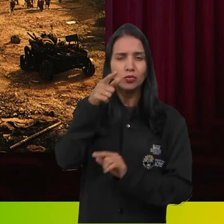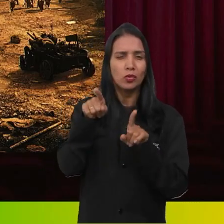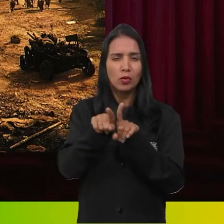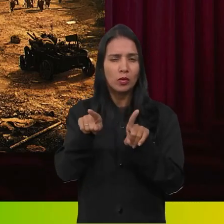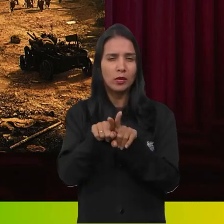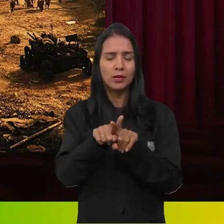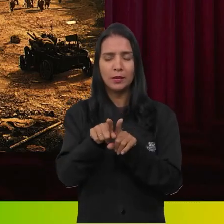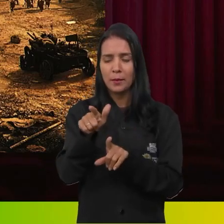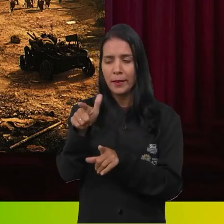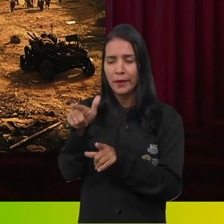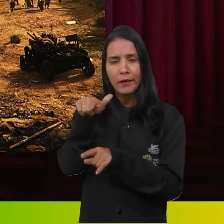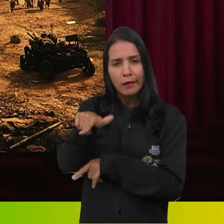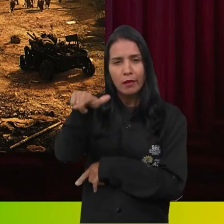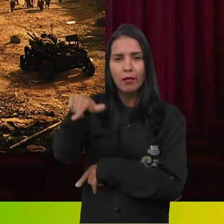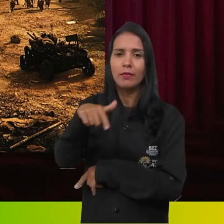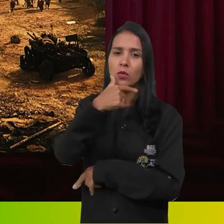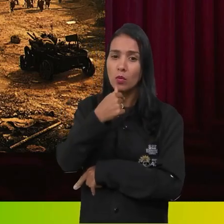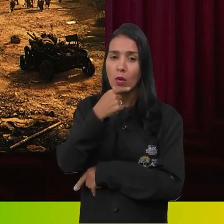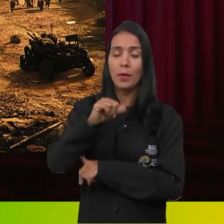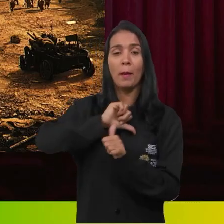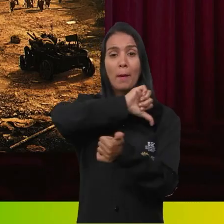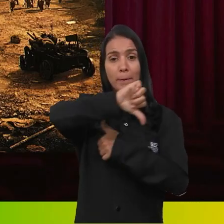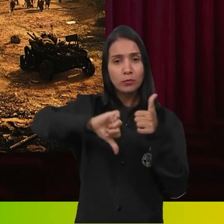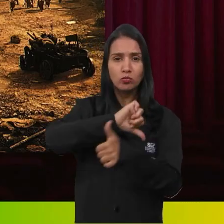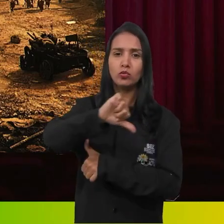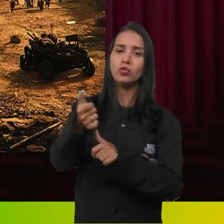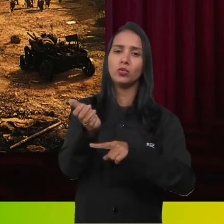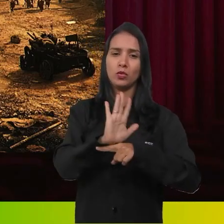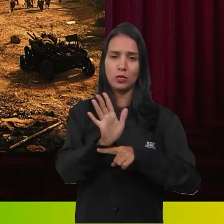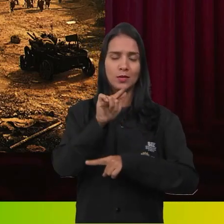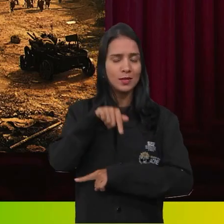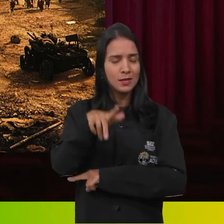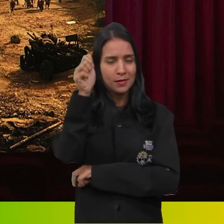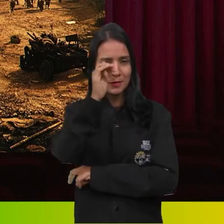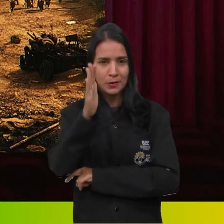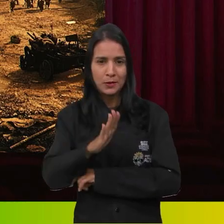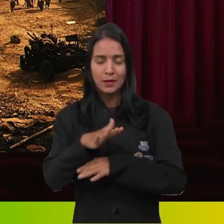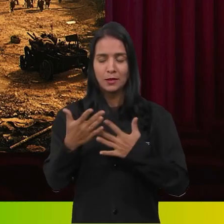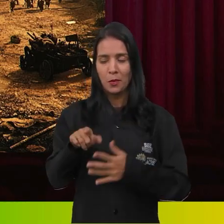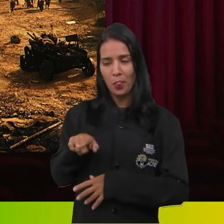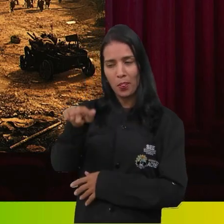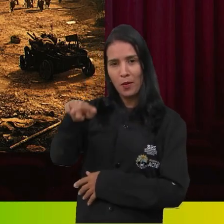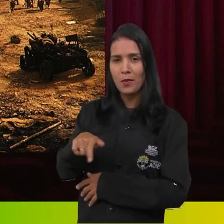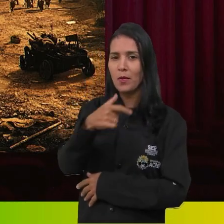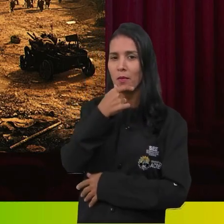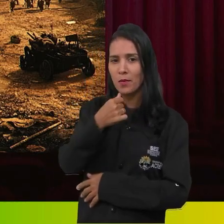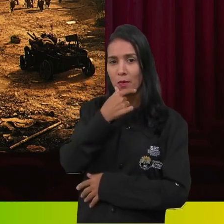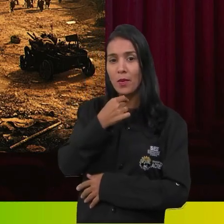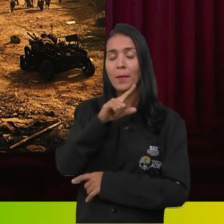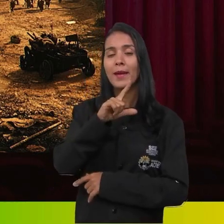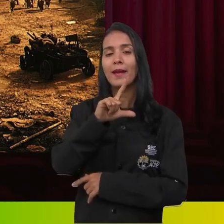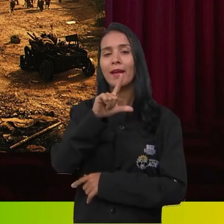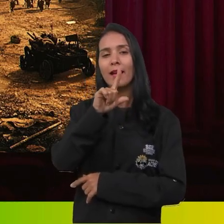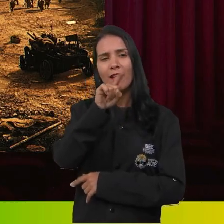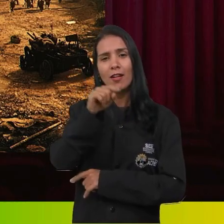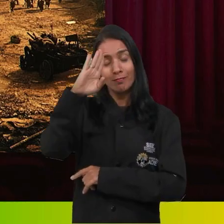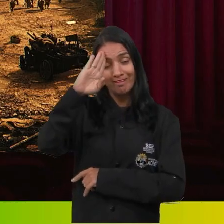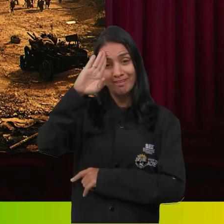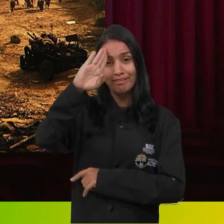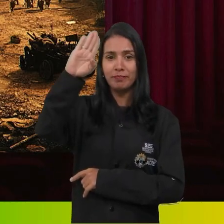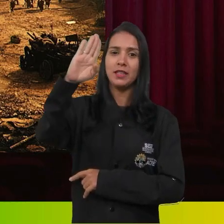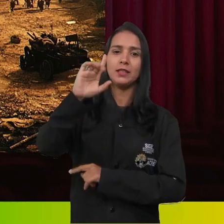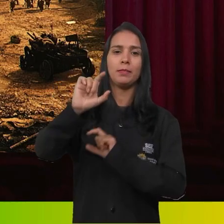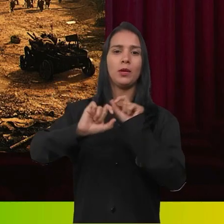que mudou a história do cinema no nosso país. Então, Glauber Rocha, ele é o